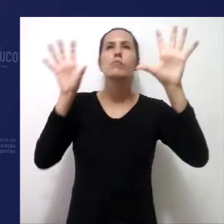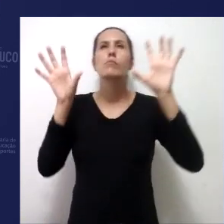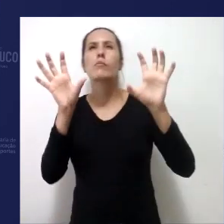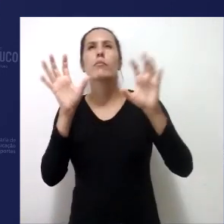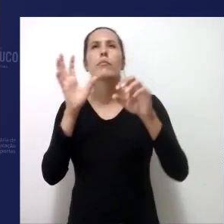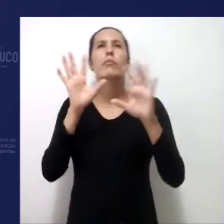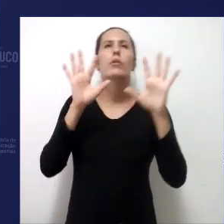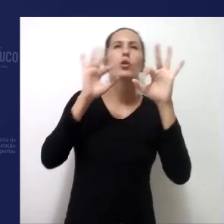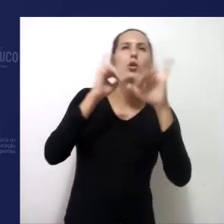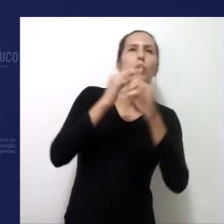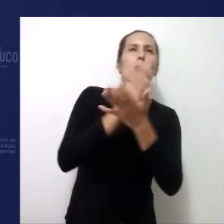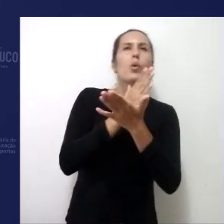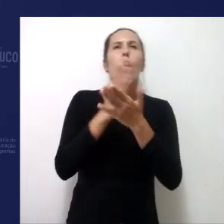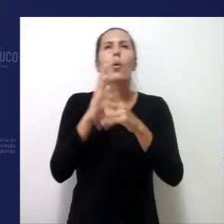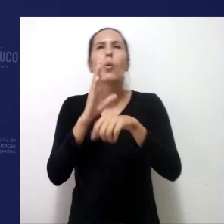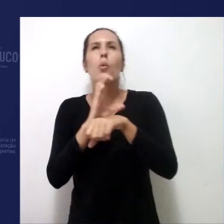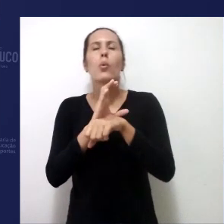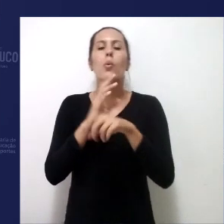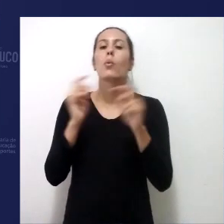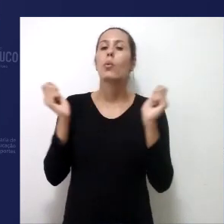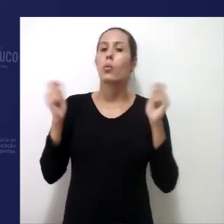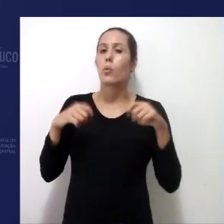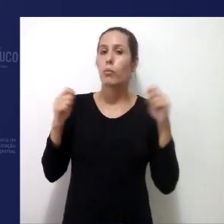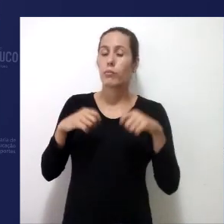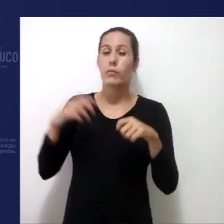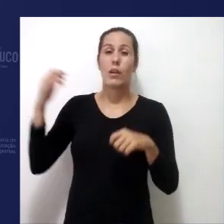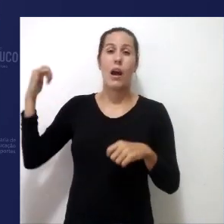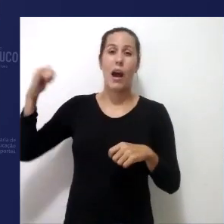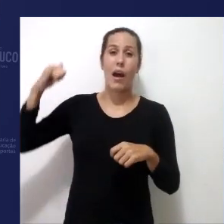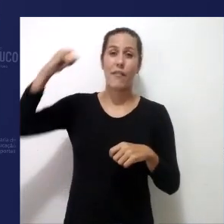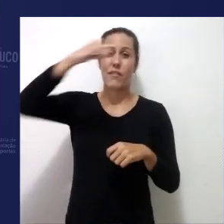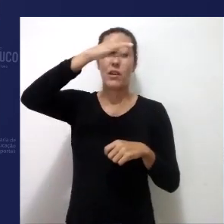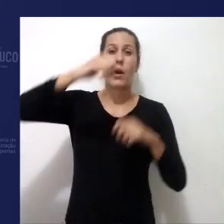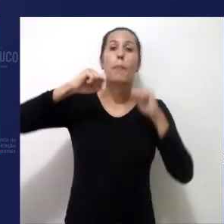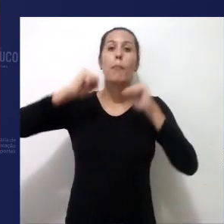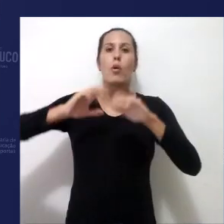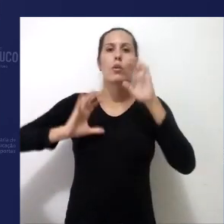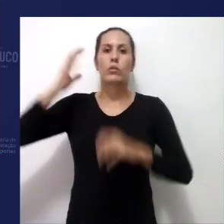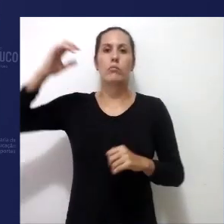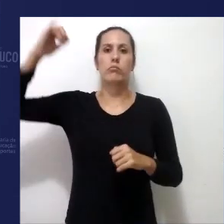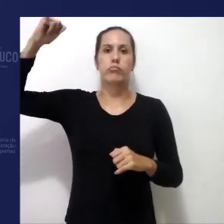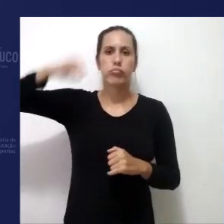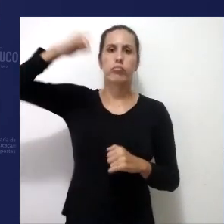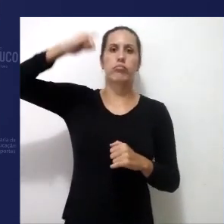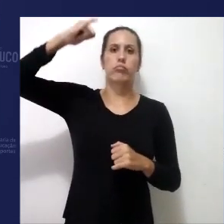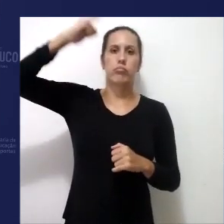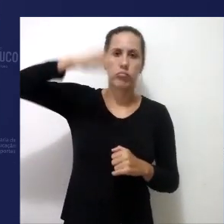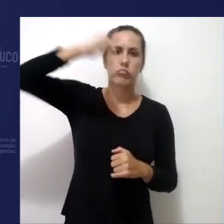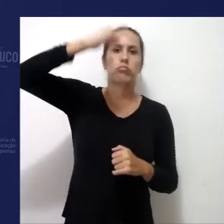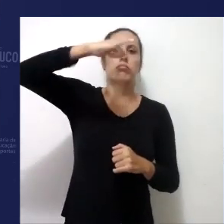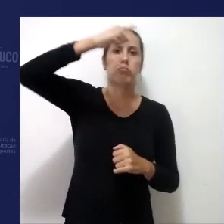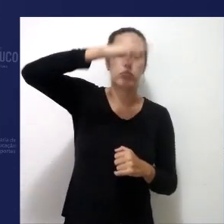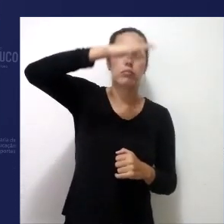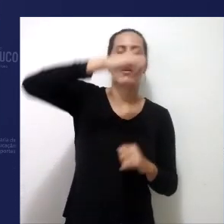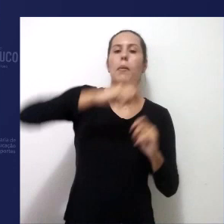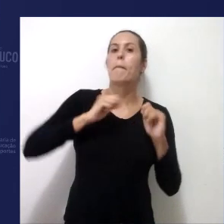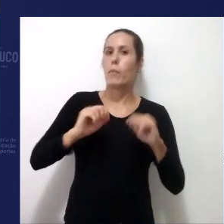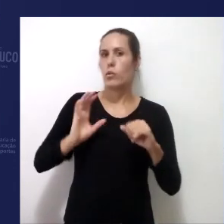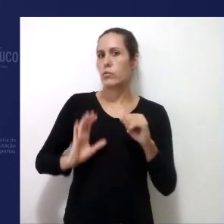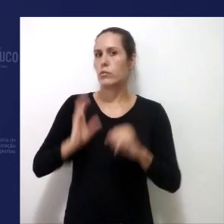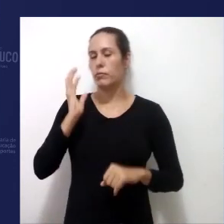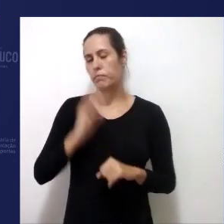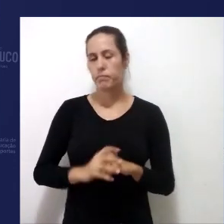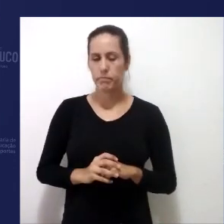principais responsáveis pelas grandes turbulências de aviões em virtude de suas velocidades em relação ao